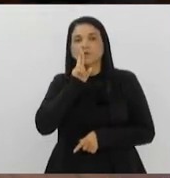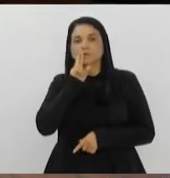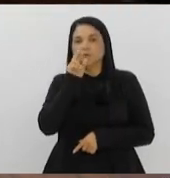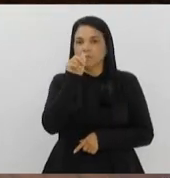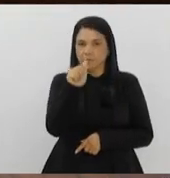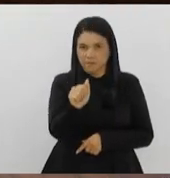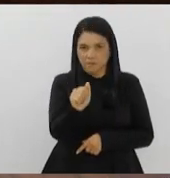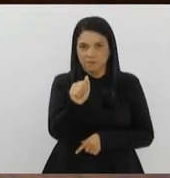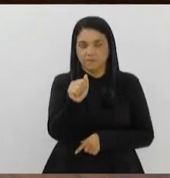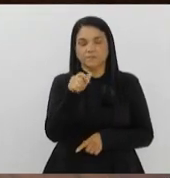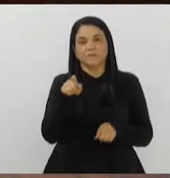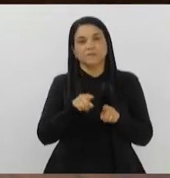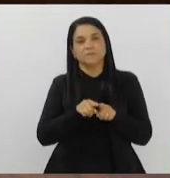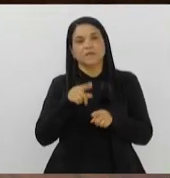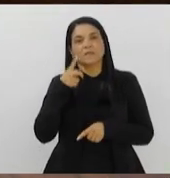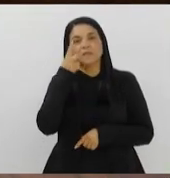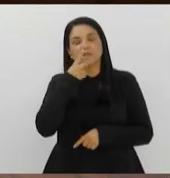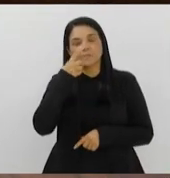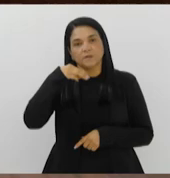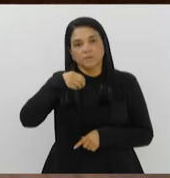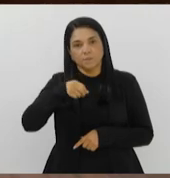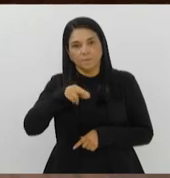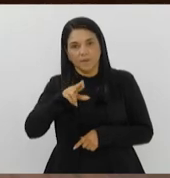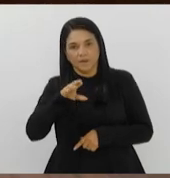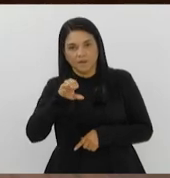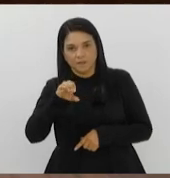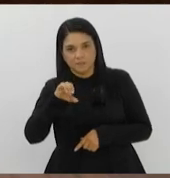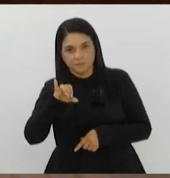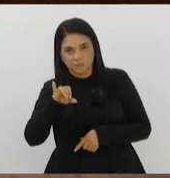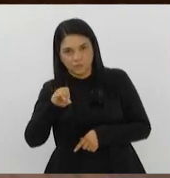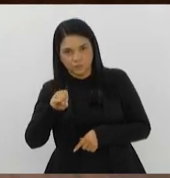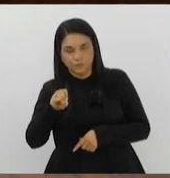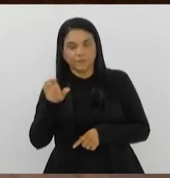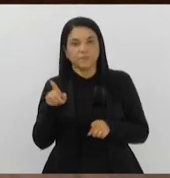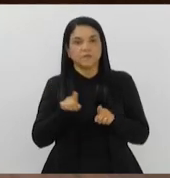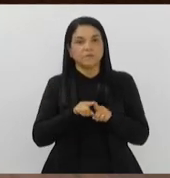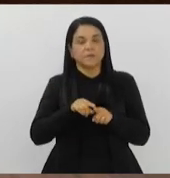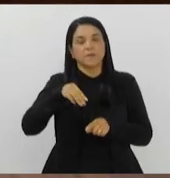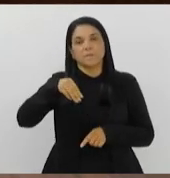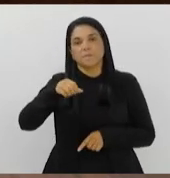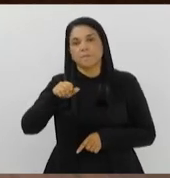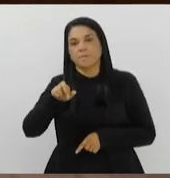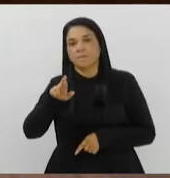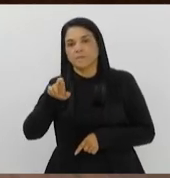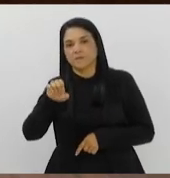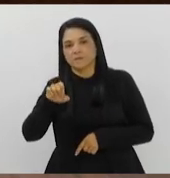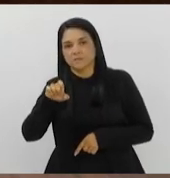deputado Márcio Gualberto e deputado Marcelo Dino,